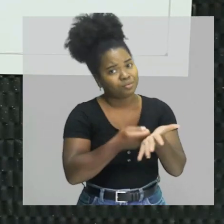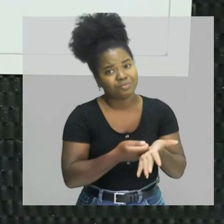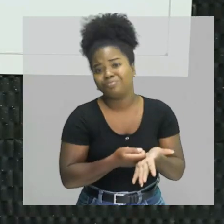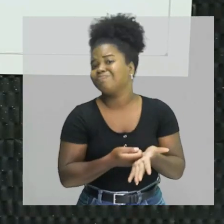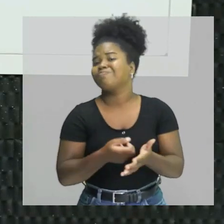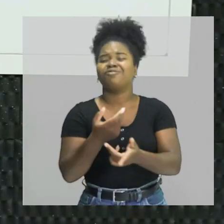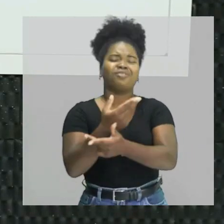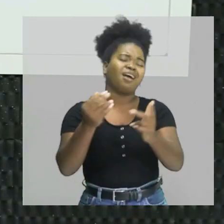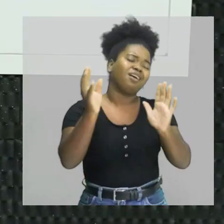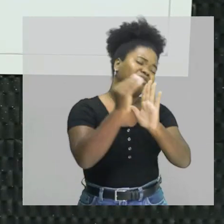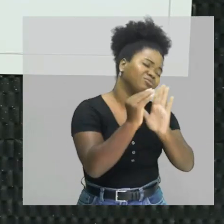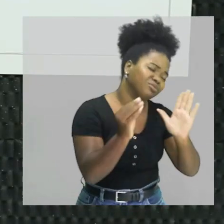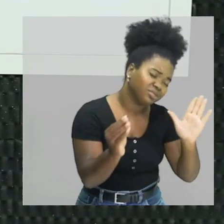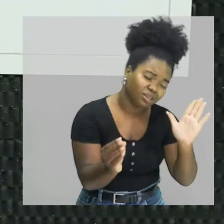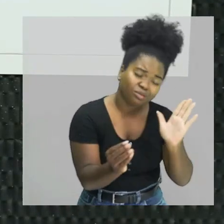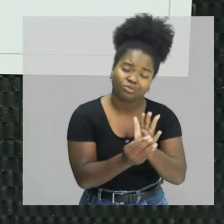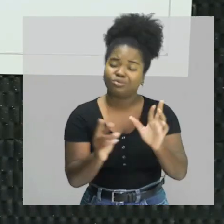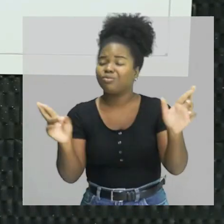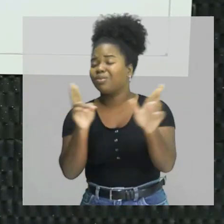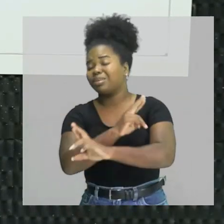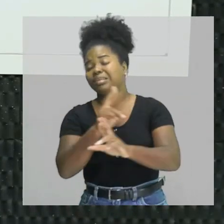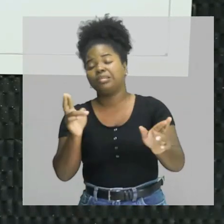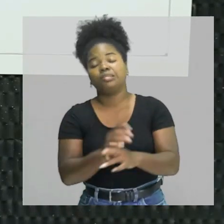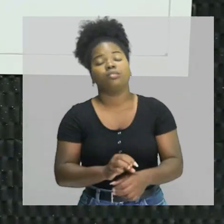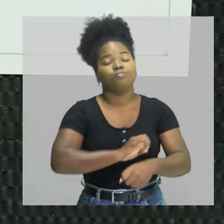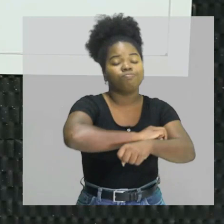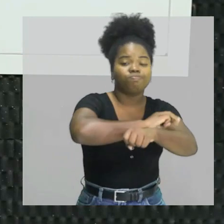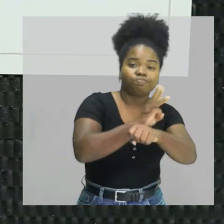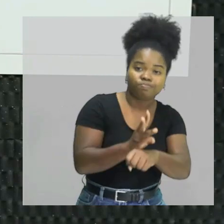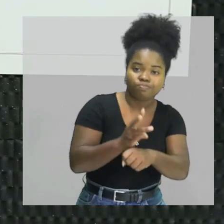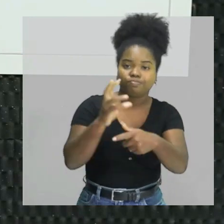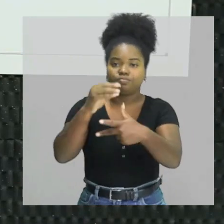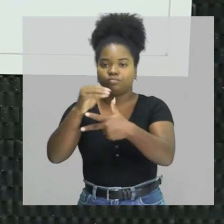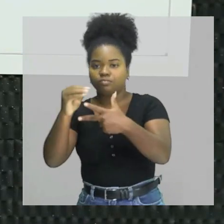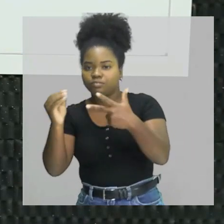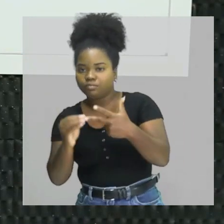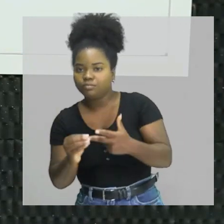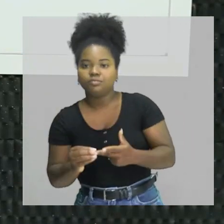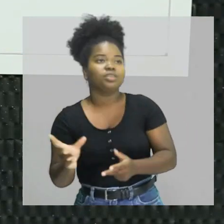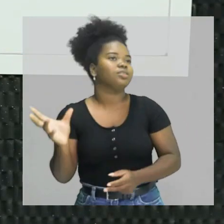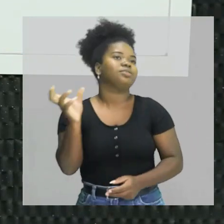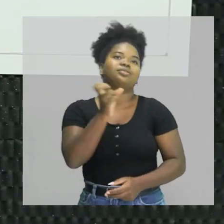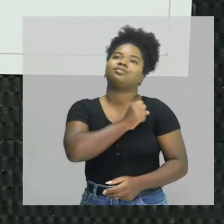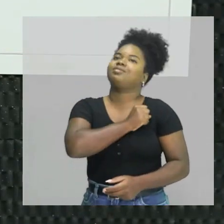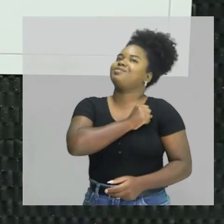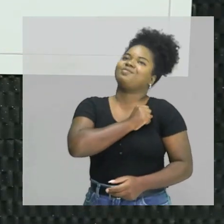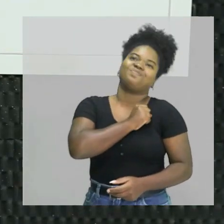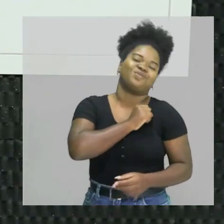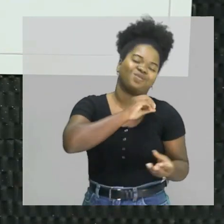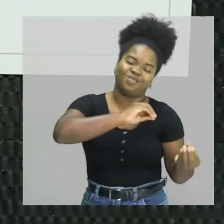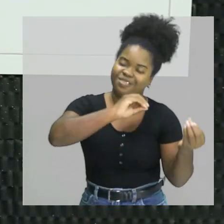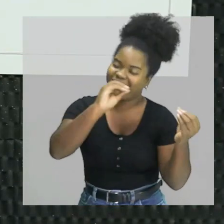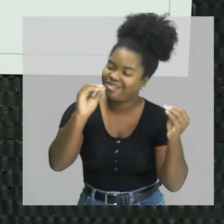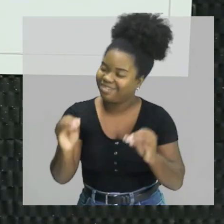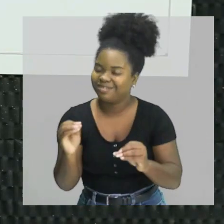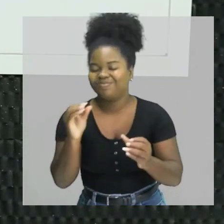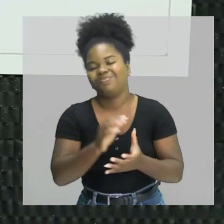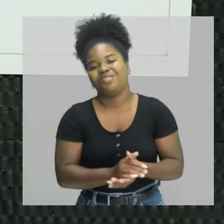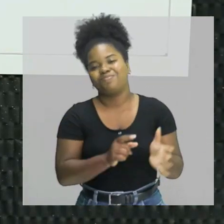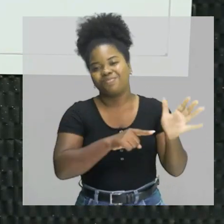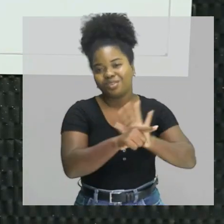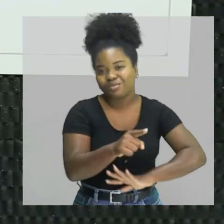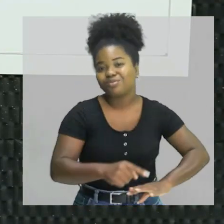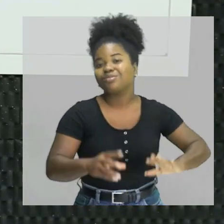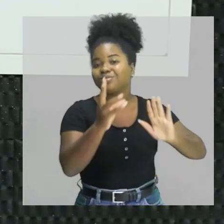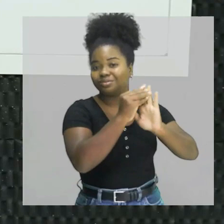muito assunto em relação a isso, e tanto a UEMA como o Enem, eles adoram colocar questões sobre esse assunto, e aqui a gente quer deixar